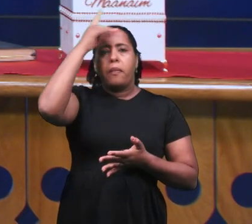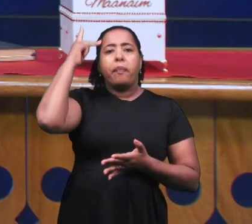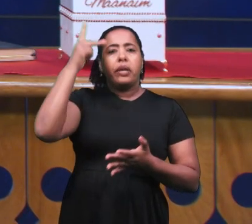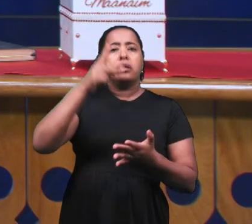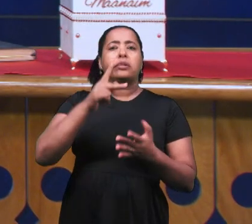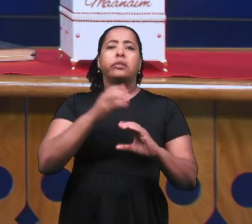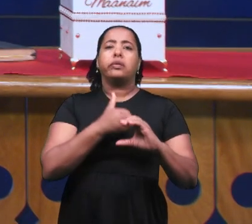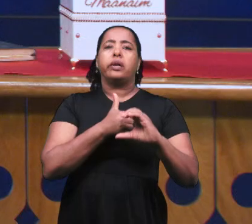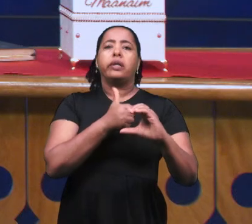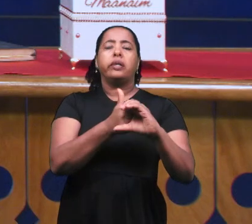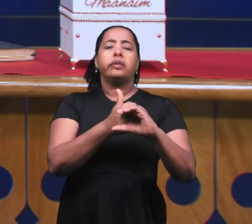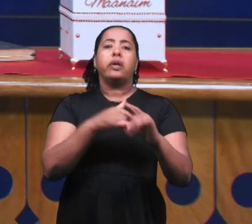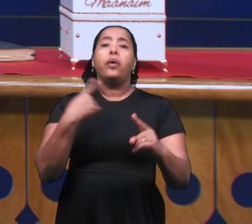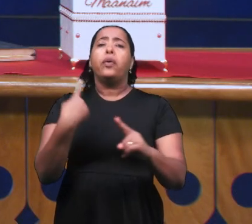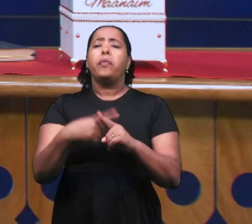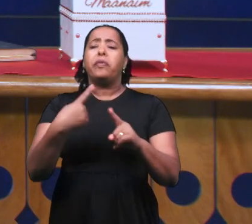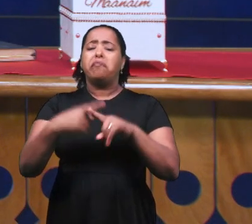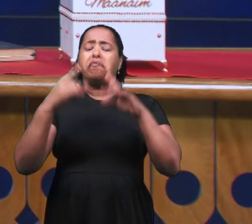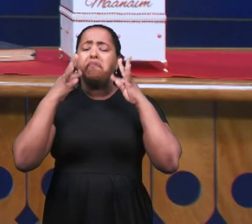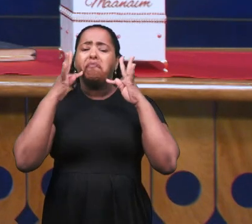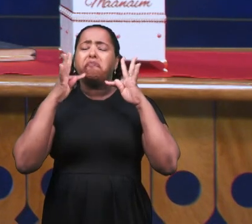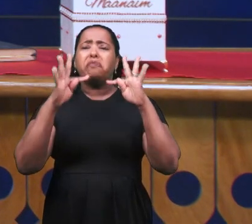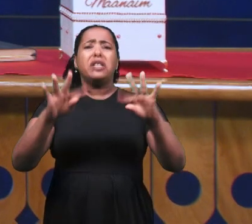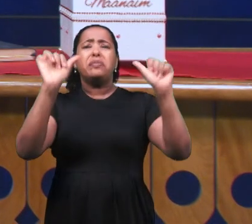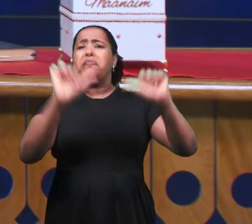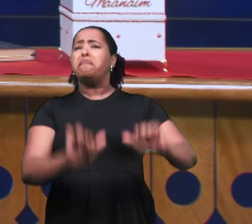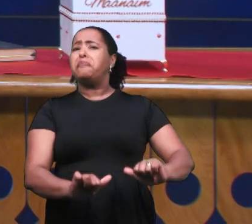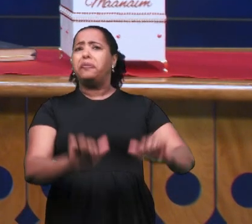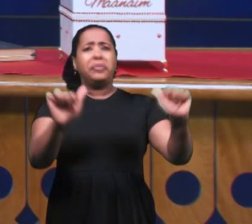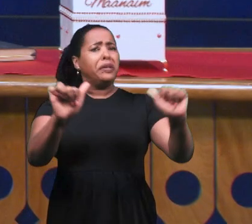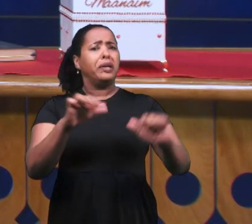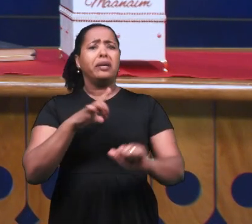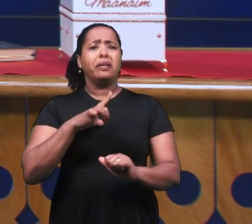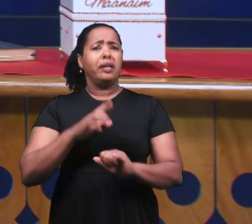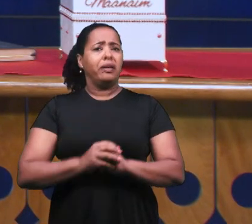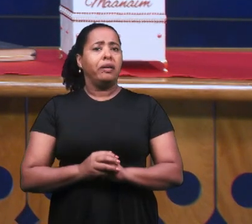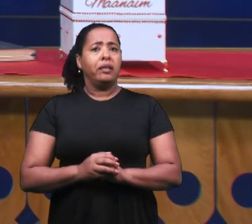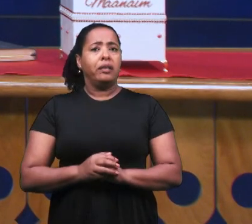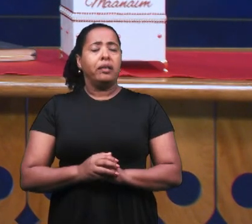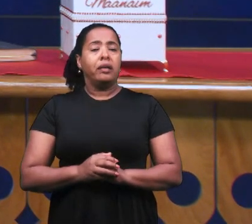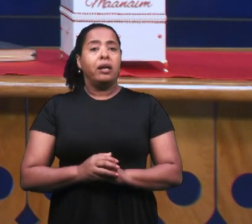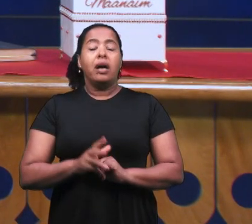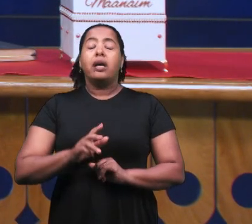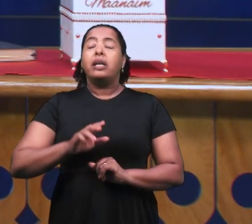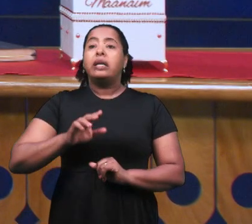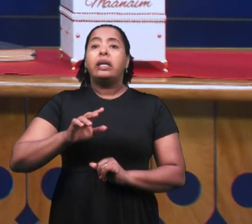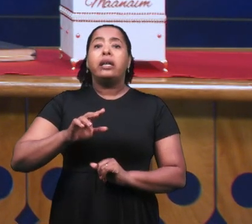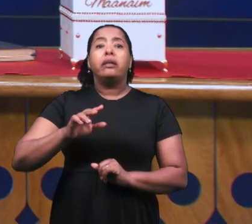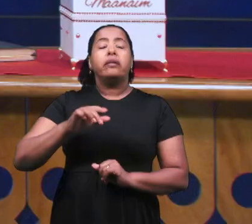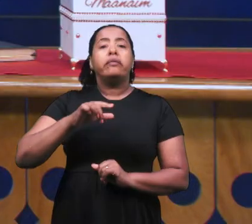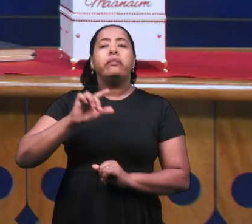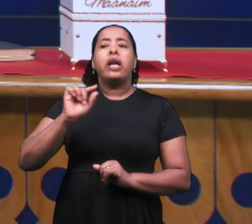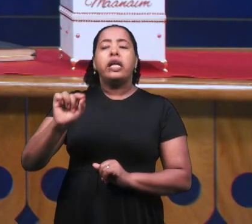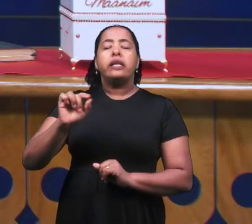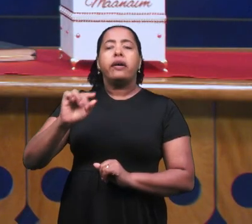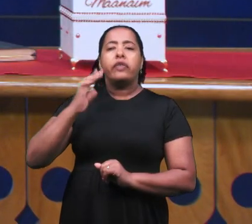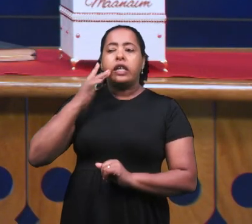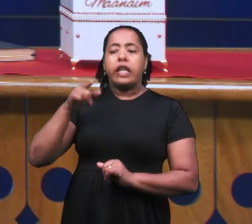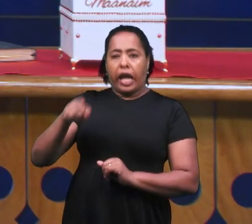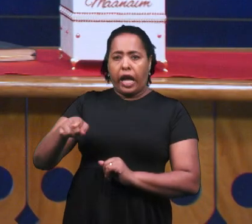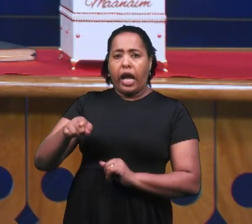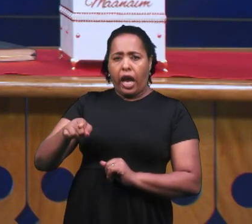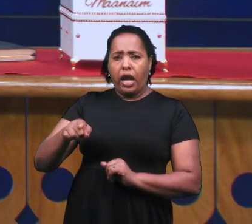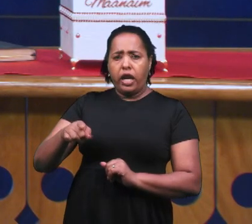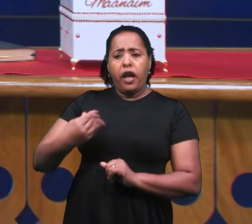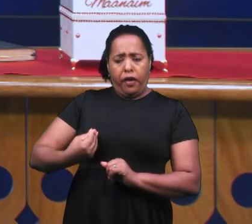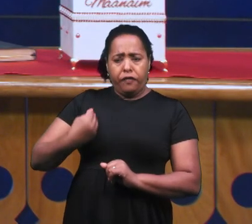Porque o testemunho deles era o pior. E ele não estava sem razão, ele estava